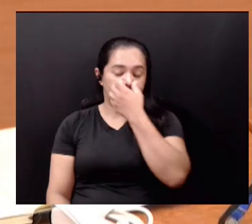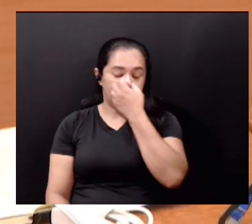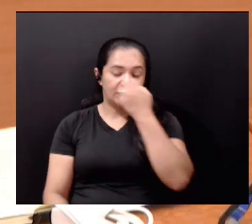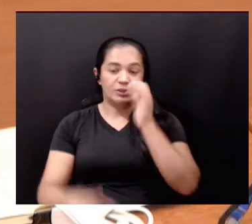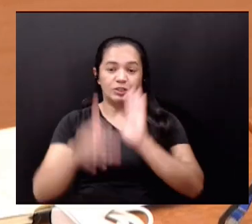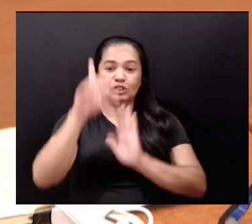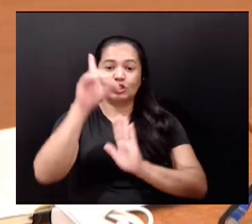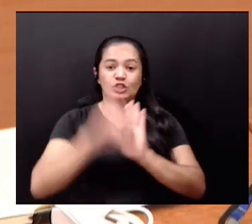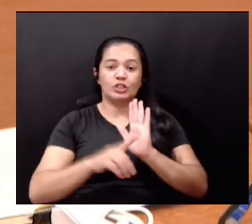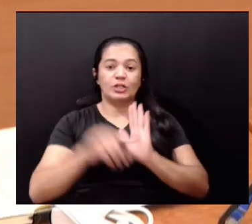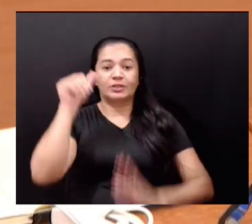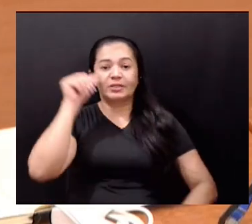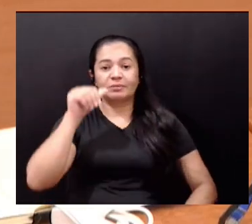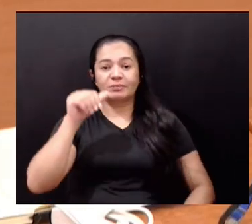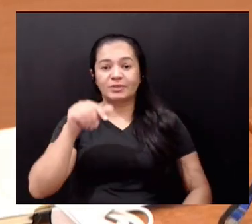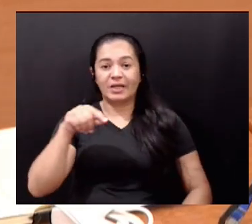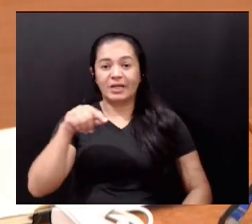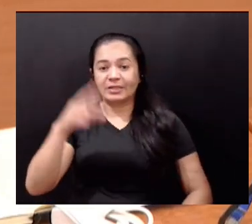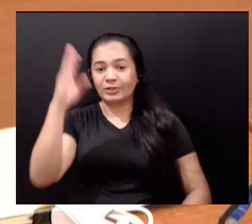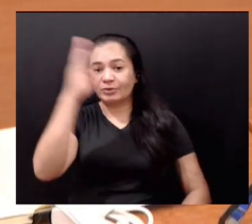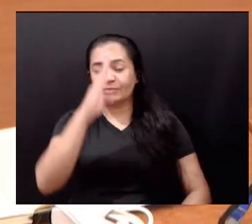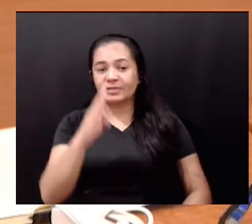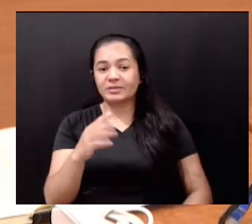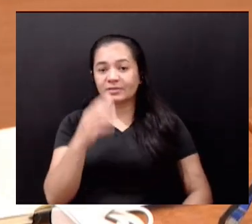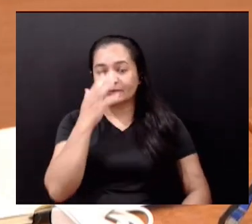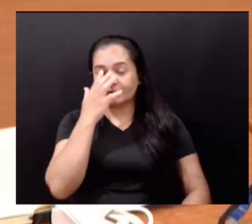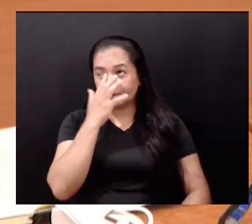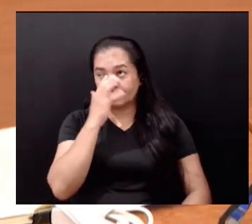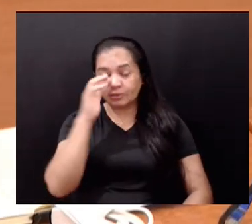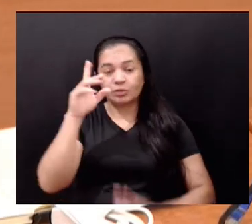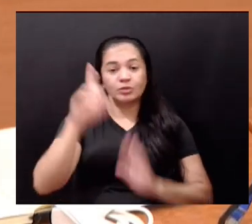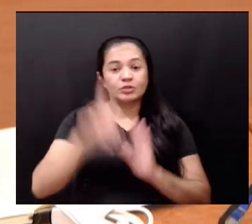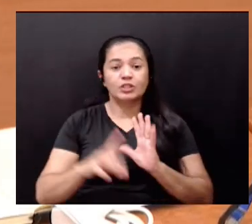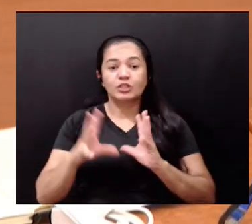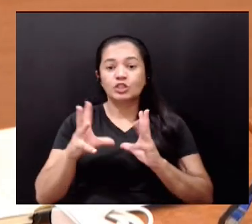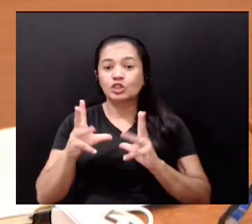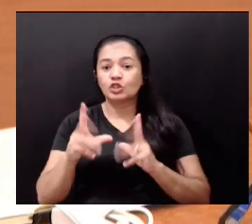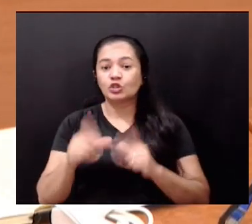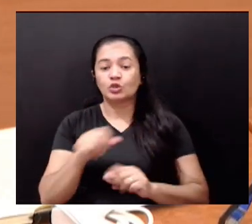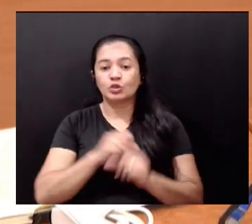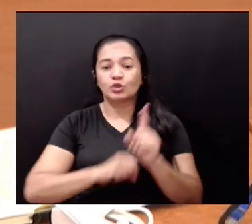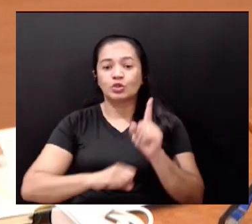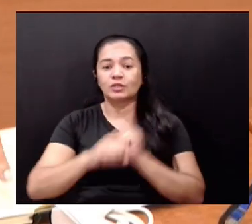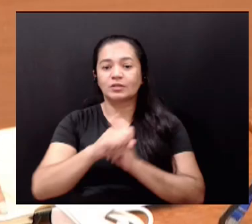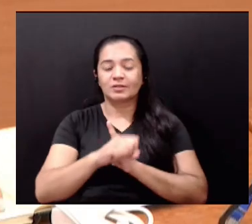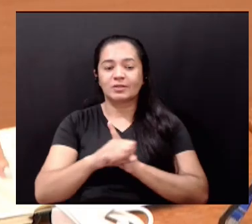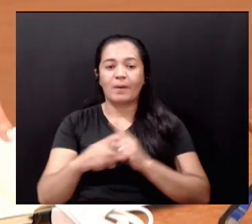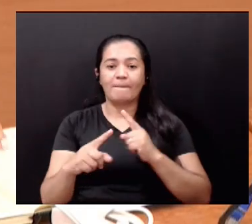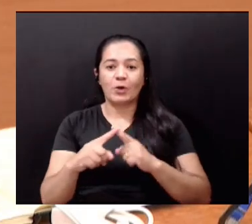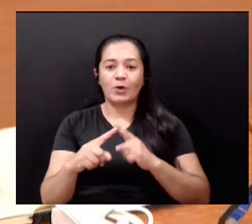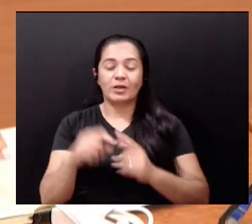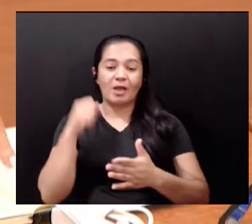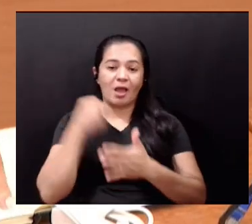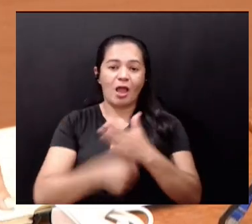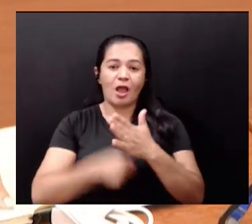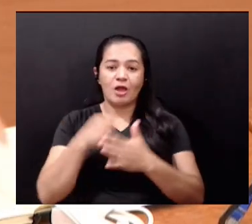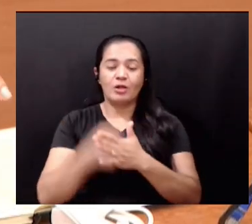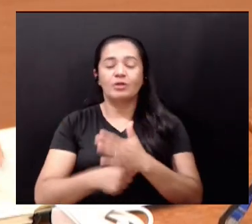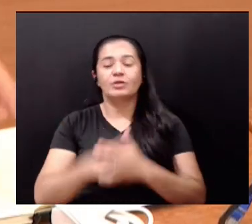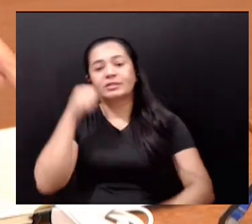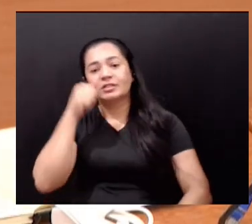desigual como o Brasil, nós estamos falando do direito de toda uma sociedade. Porque a luta das mulheres faz com que os direitos de todo